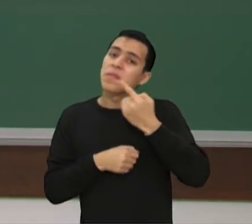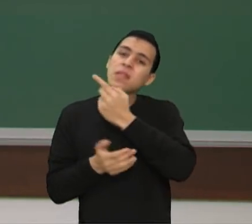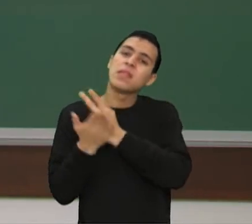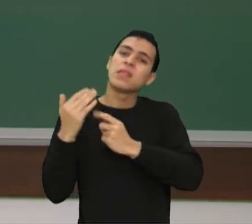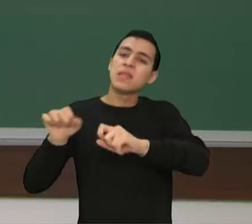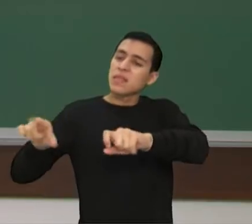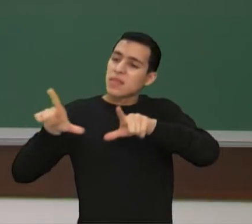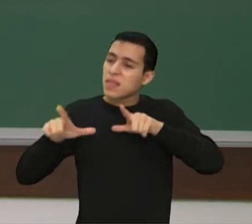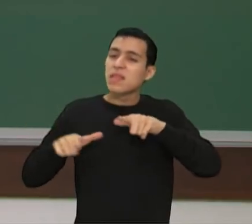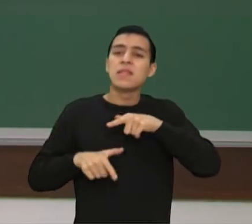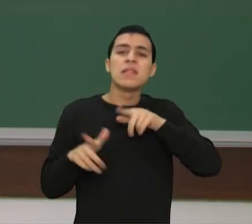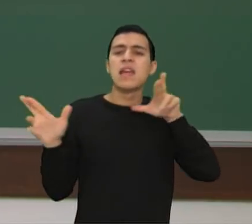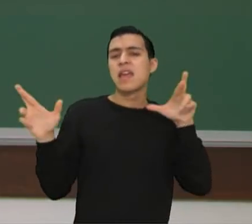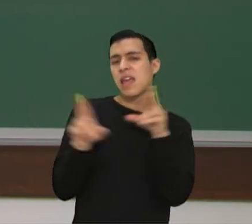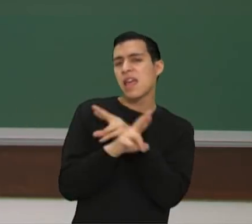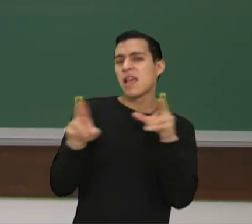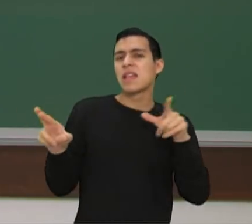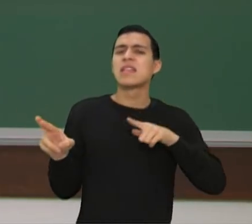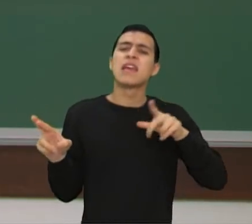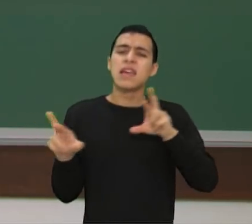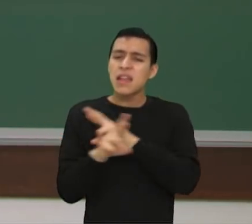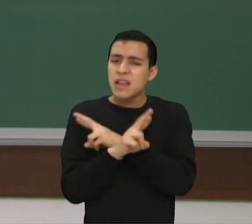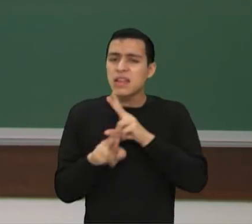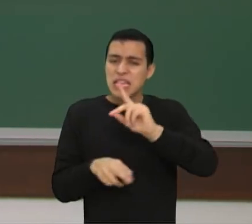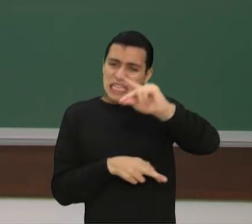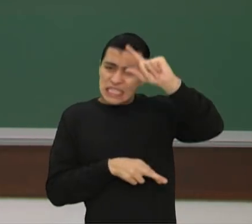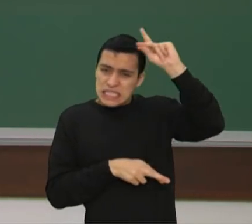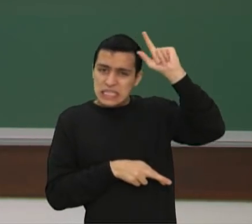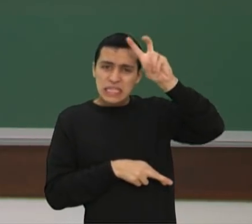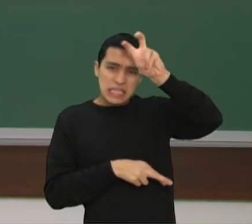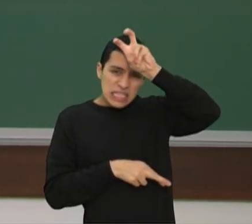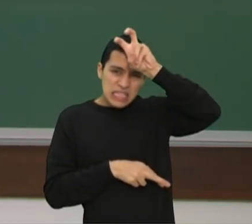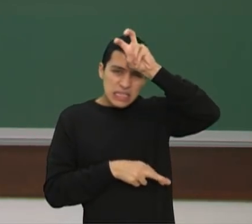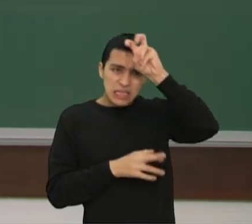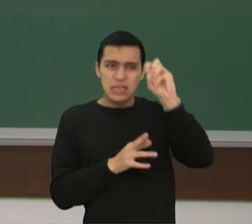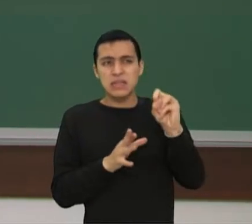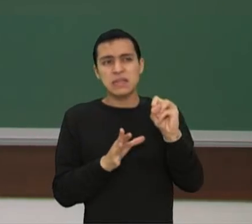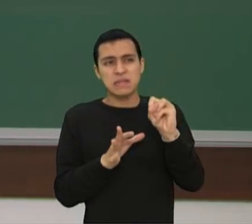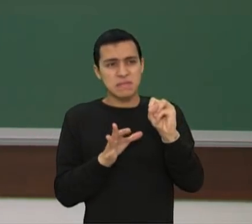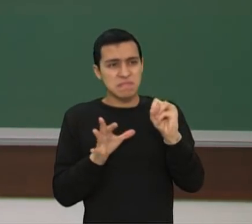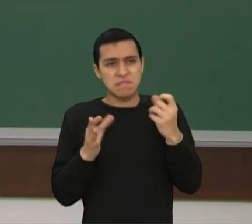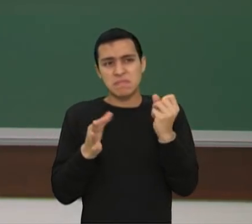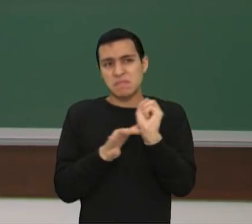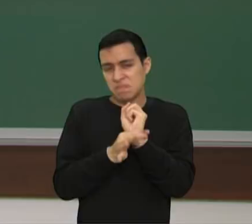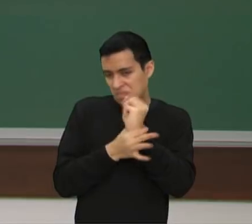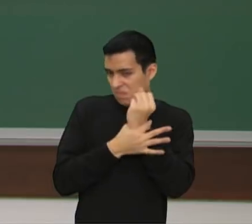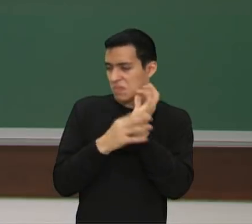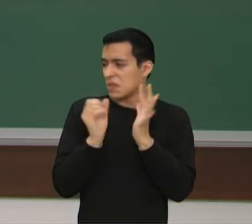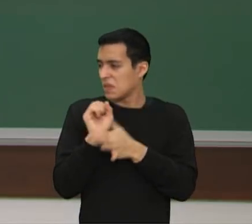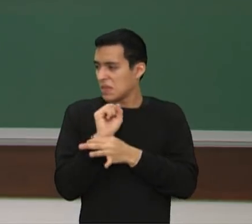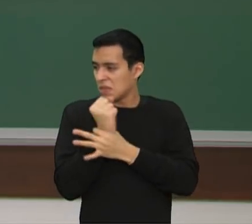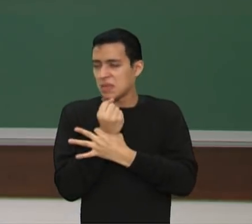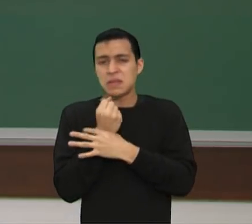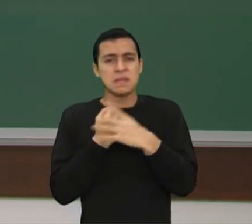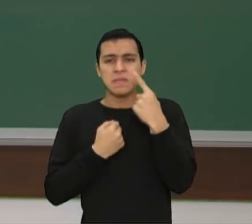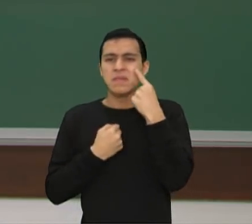que tem algo a ver com o Egito antigo, lá, né? As pulseiras, né? As figuras das mãos ali na